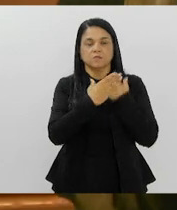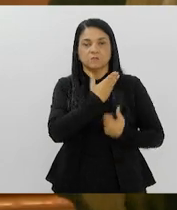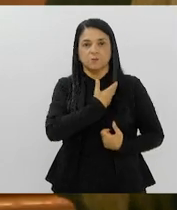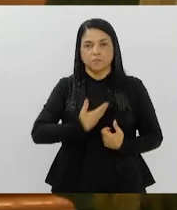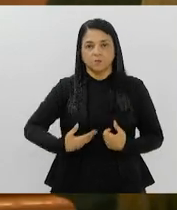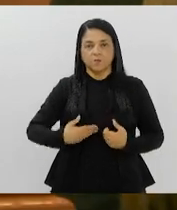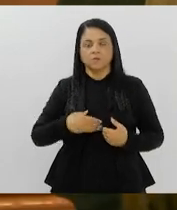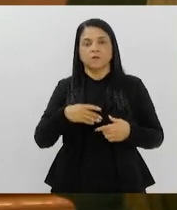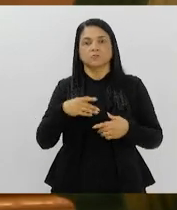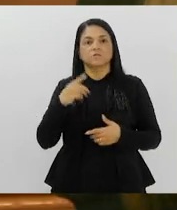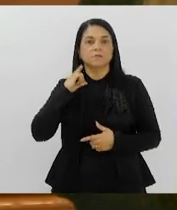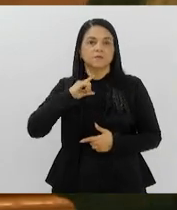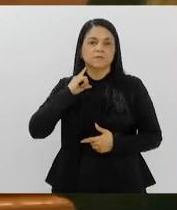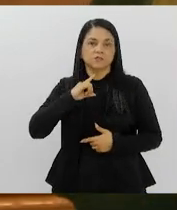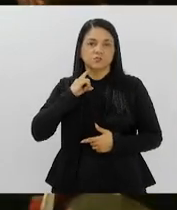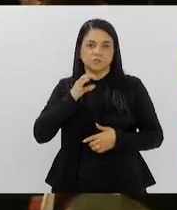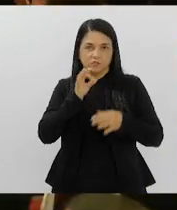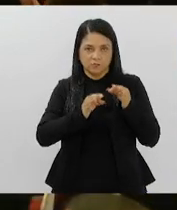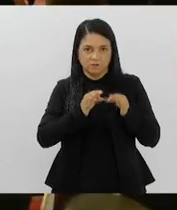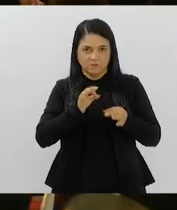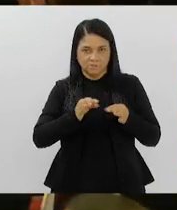de Minas Gerais.